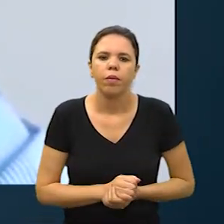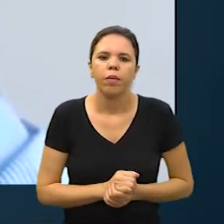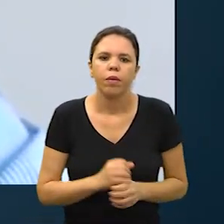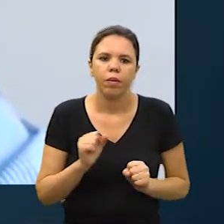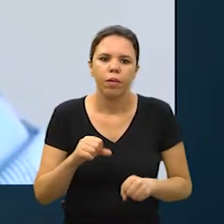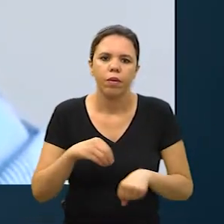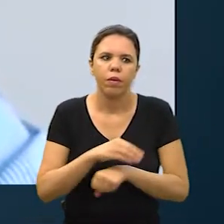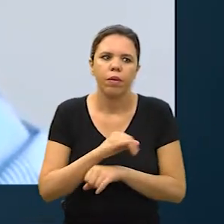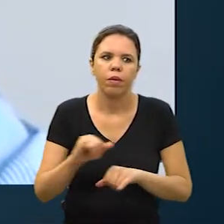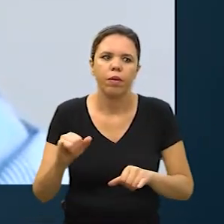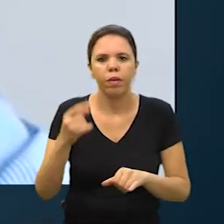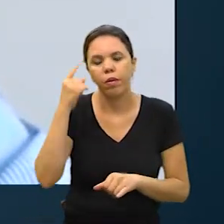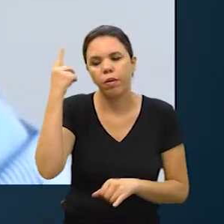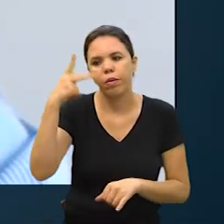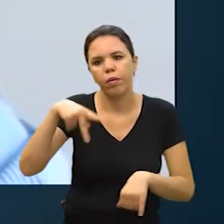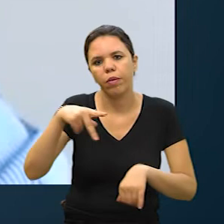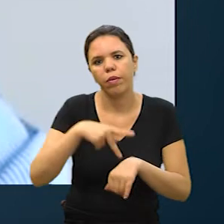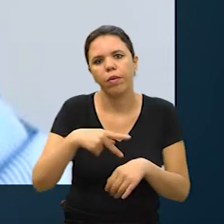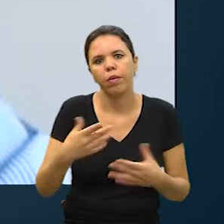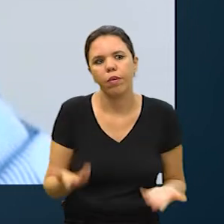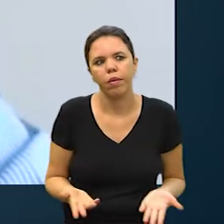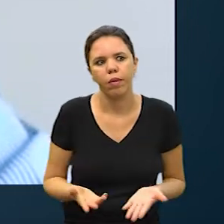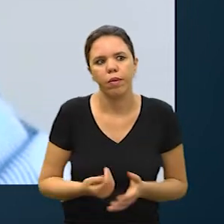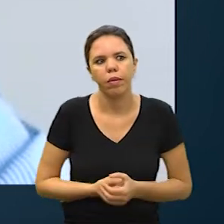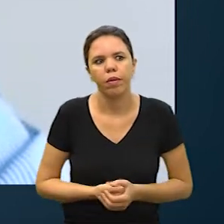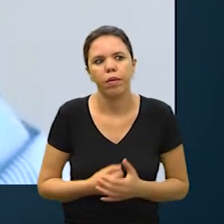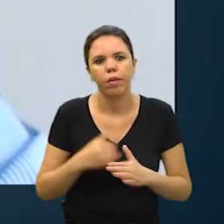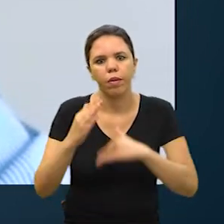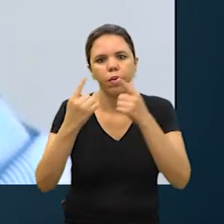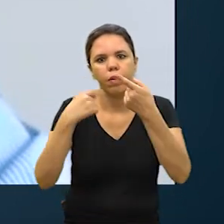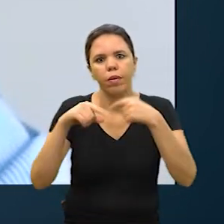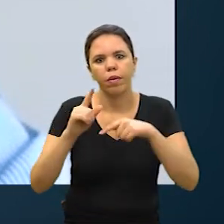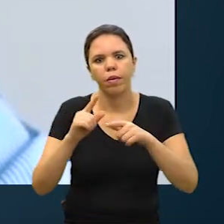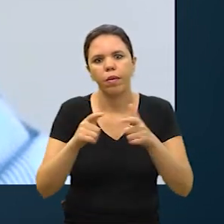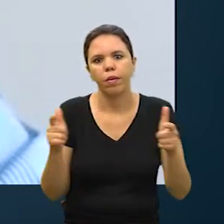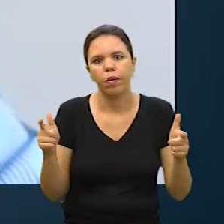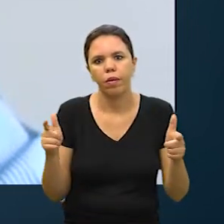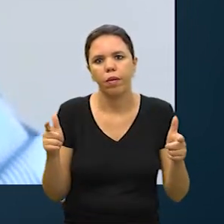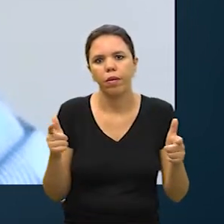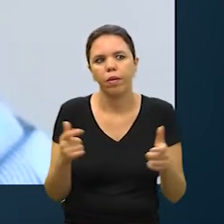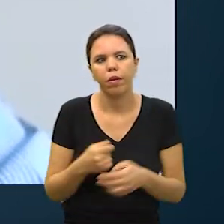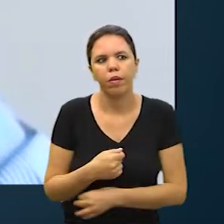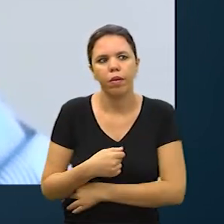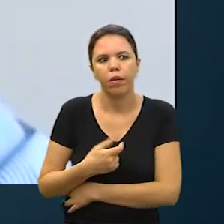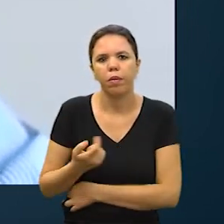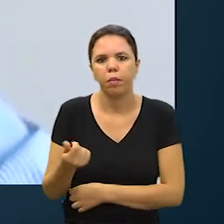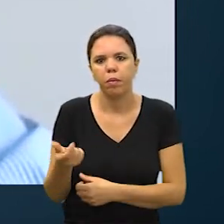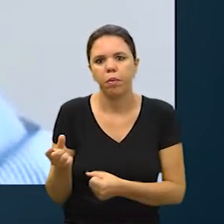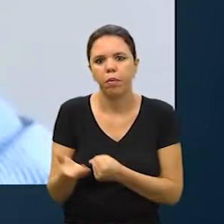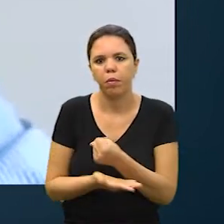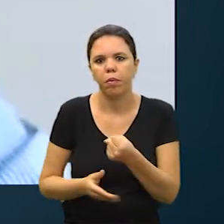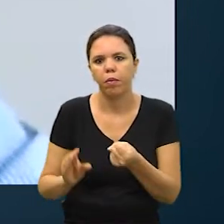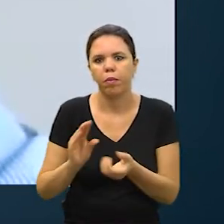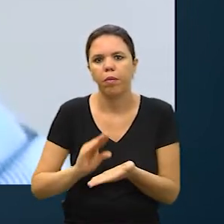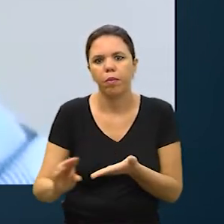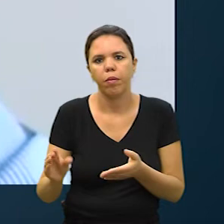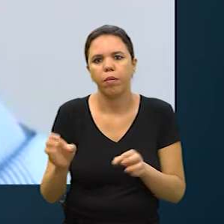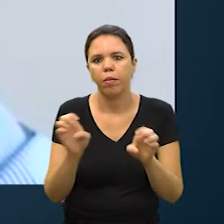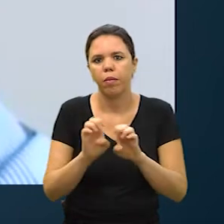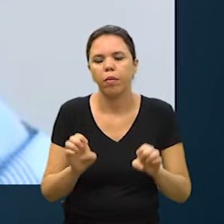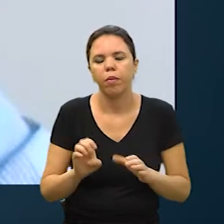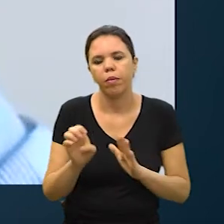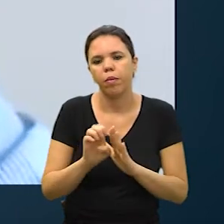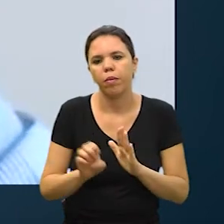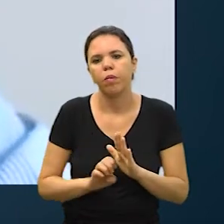pode trazer, levar essa ideia para outros países, né? E crescer de maneira assim muito muito grande com pouco investimento e mantendo toda a estrutura no